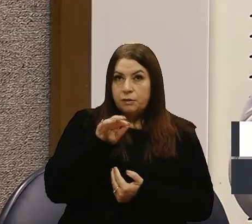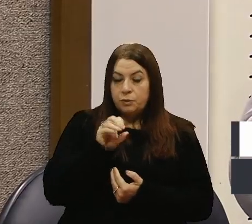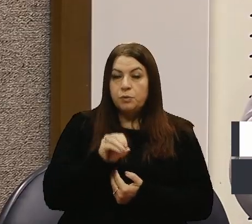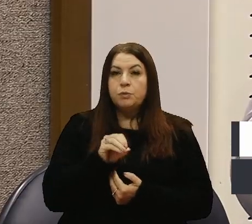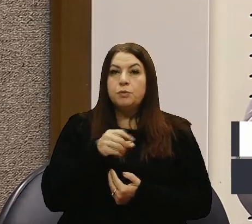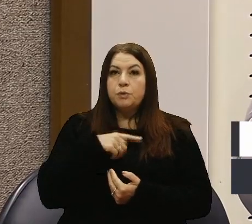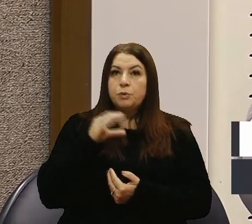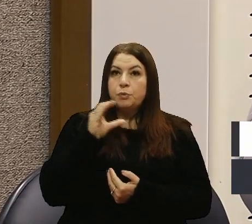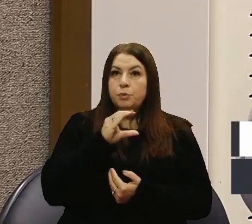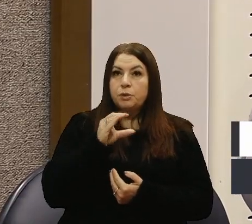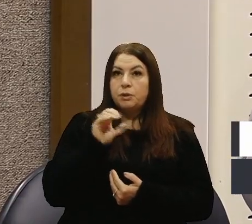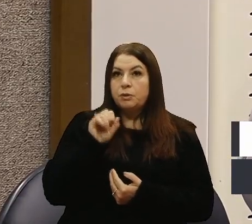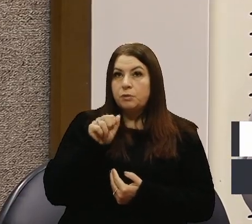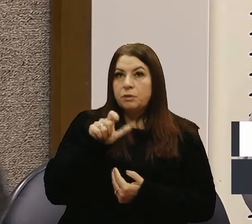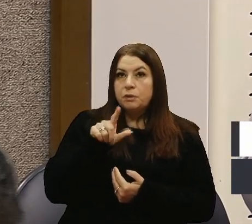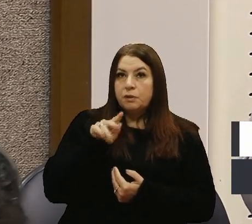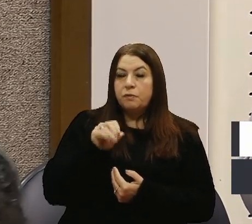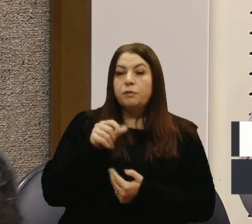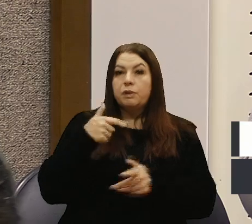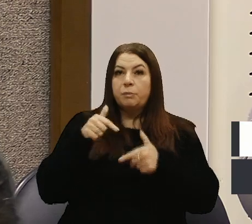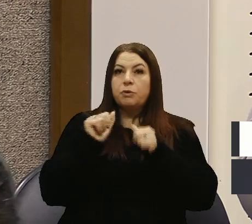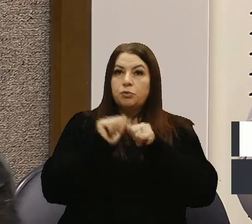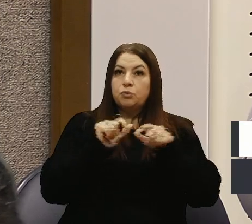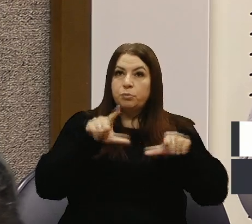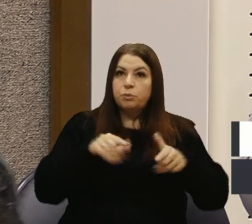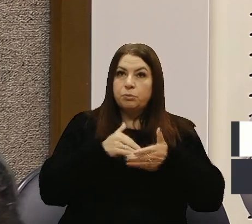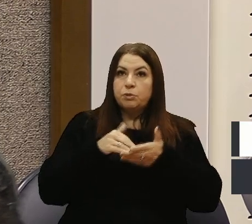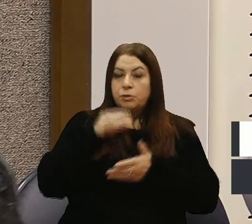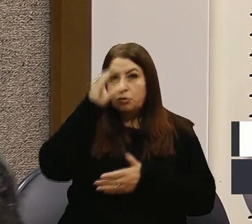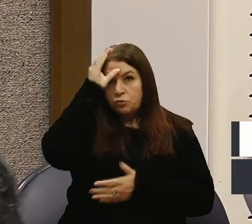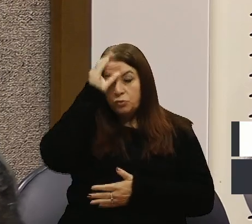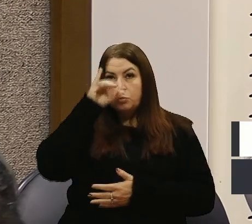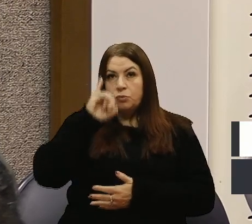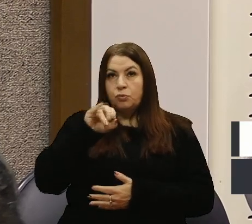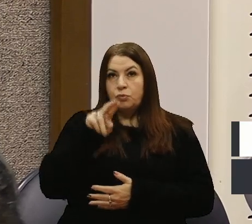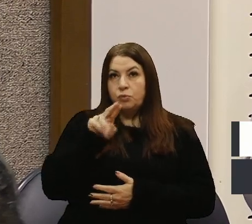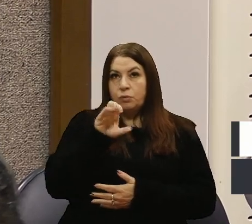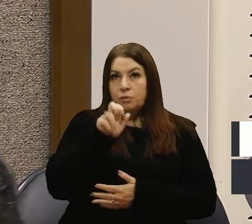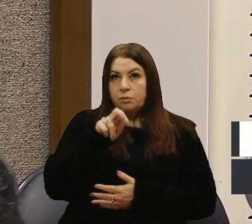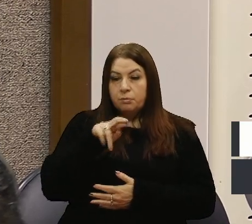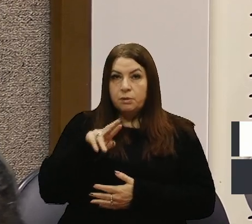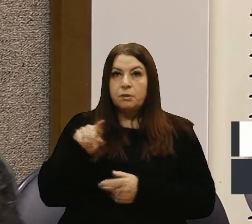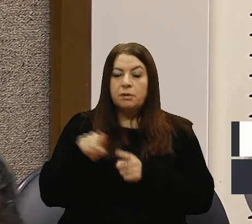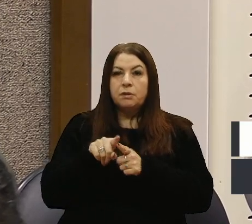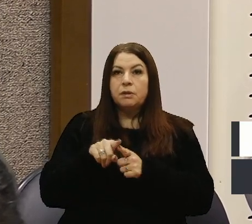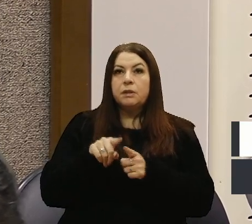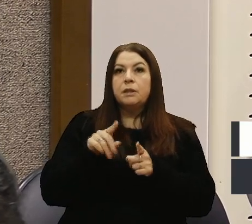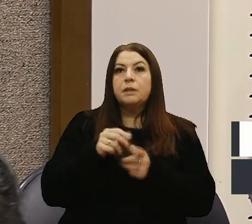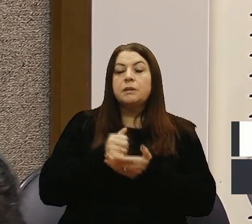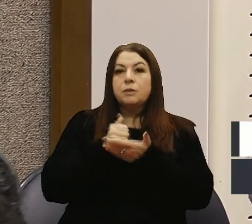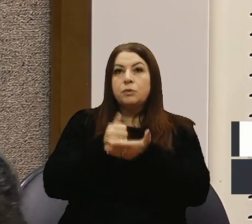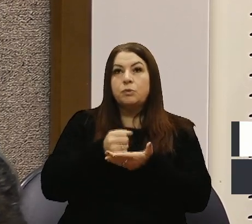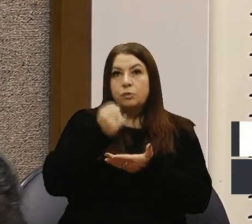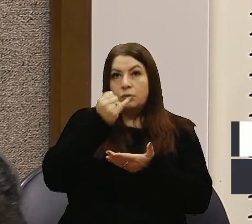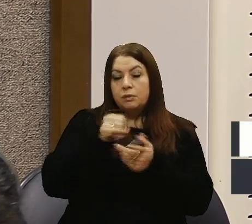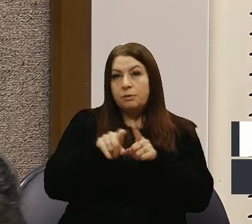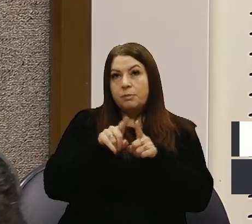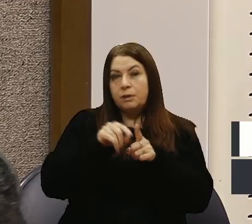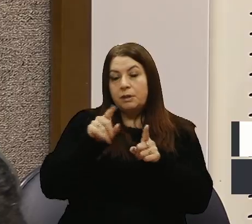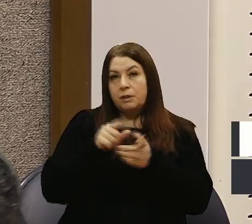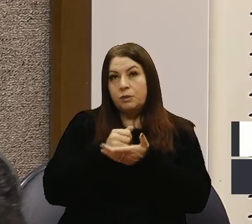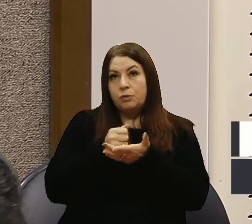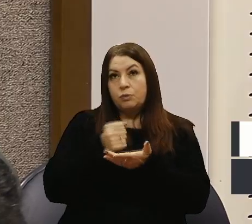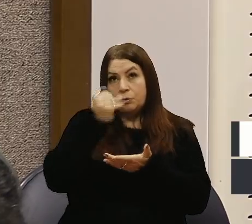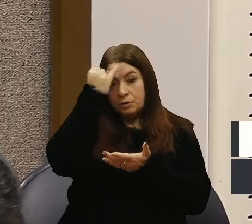é cunhado do Salve, que trabalha comigo no gabinete, também é tio do Jusemar, que é assessor do vereador Zé D'Ambrosio, ele que partiu de forma repentina nesse